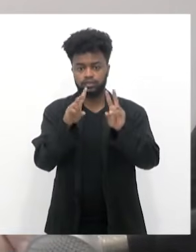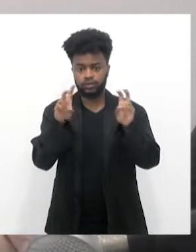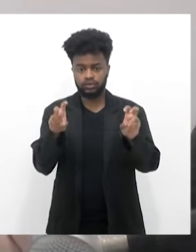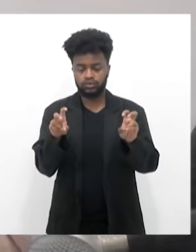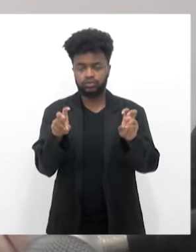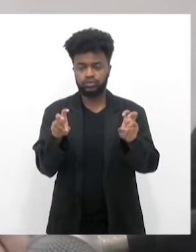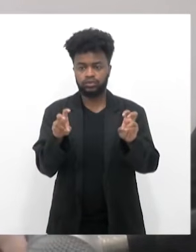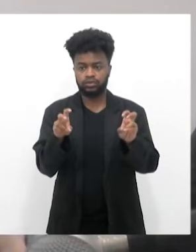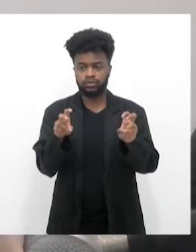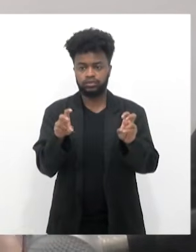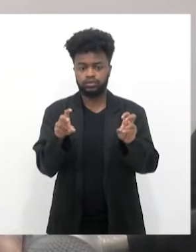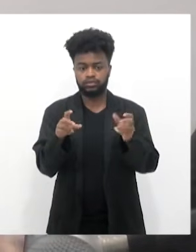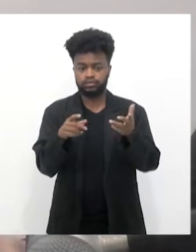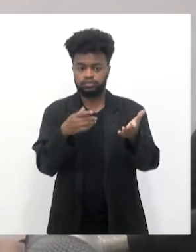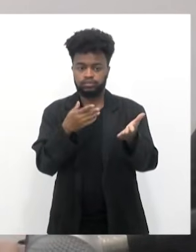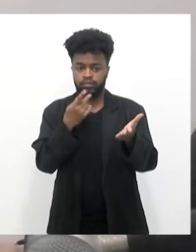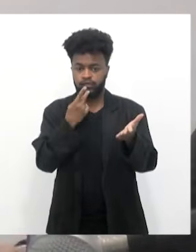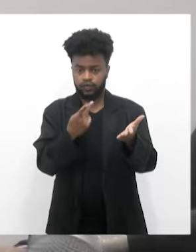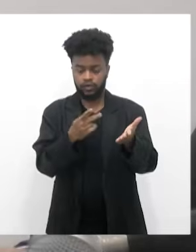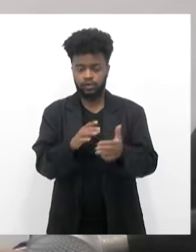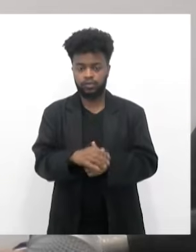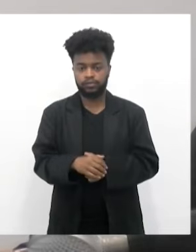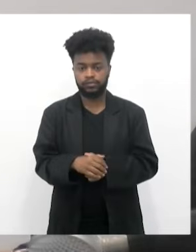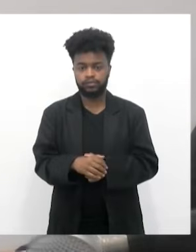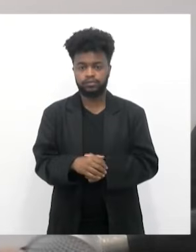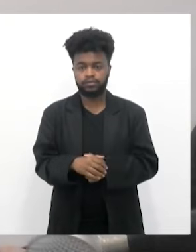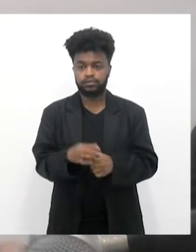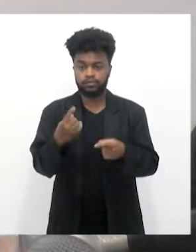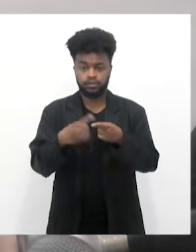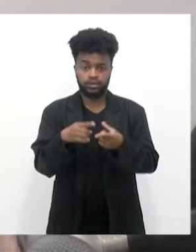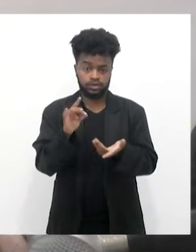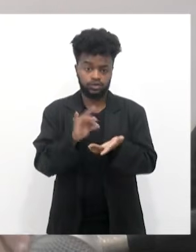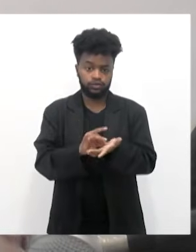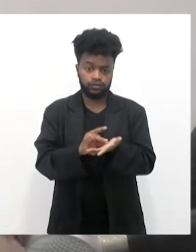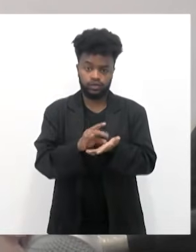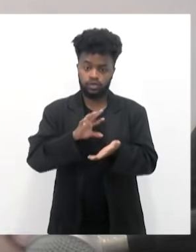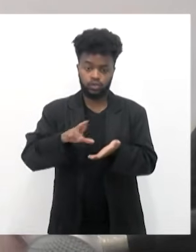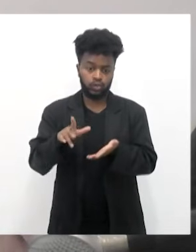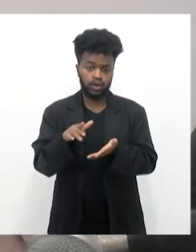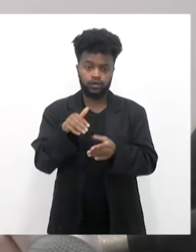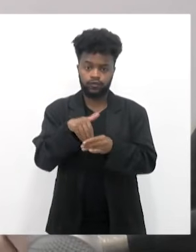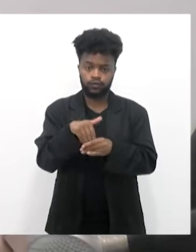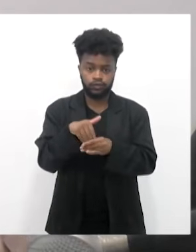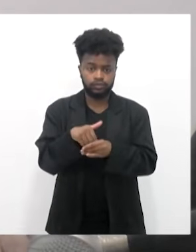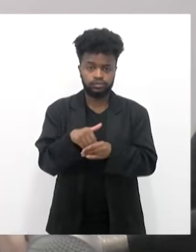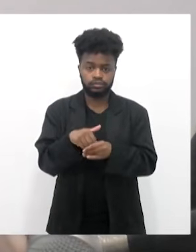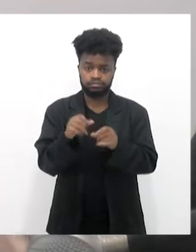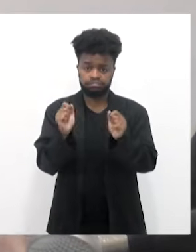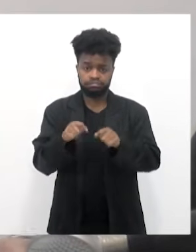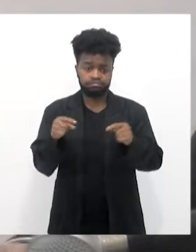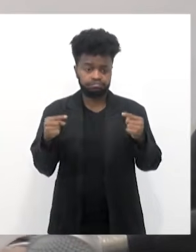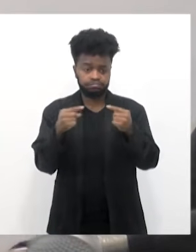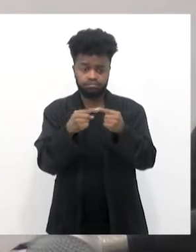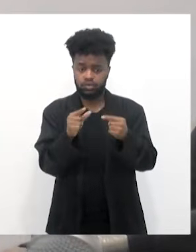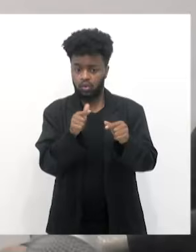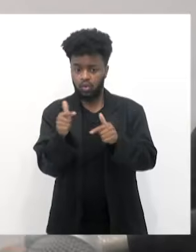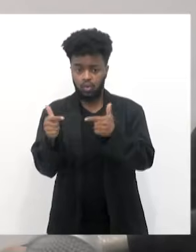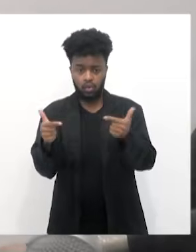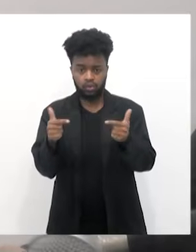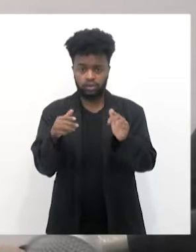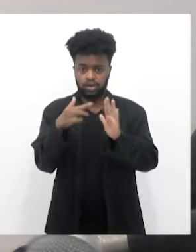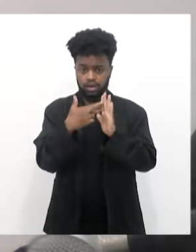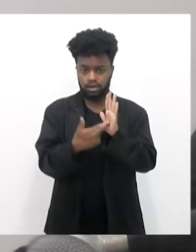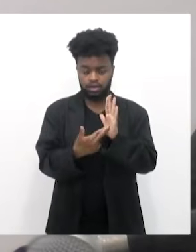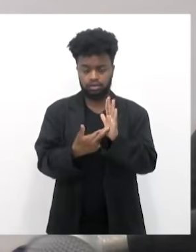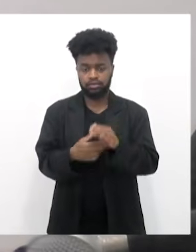nosso presidente Rodrigo Amorim, porque não são, de fato, eleições que podem ser encaixadas a outra que já